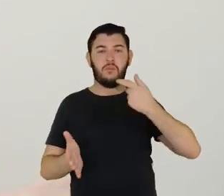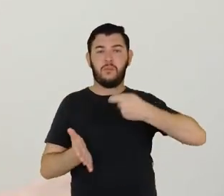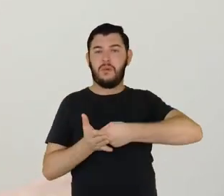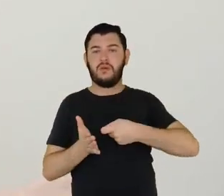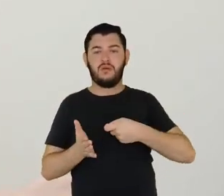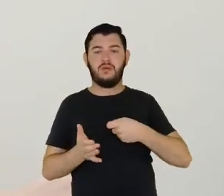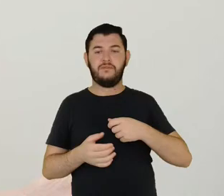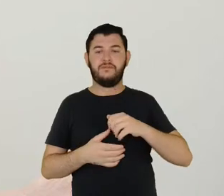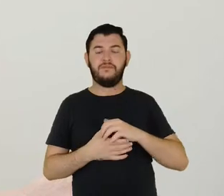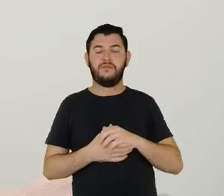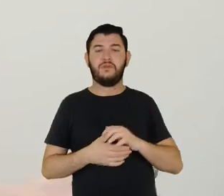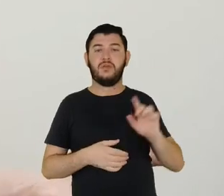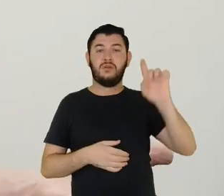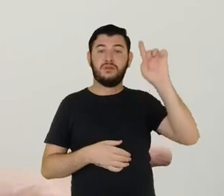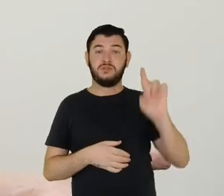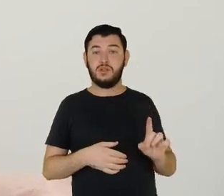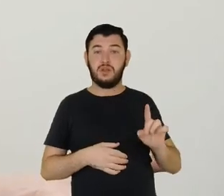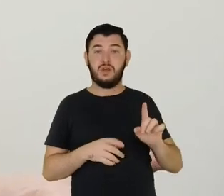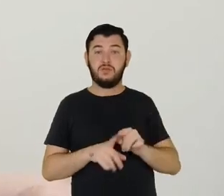pro ar.